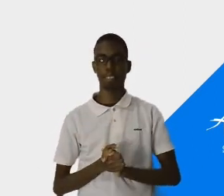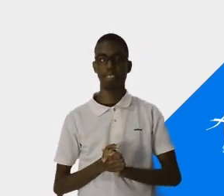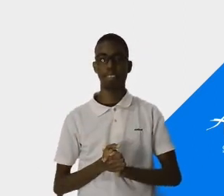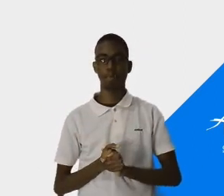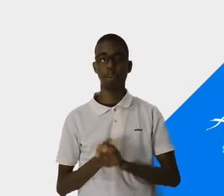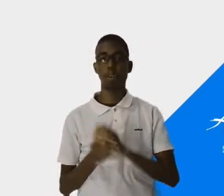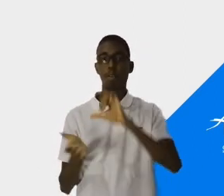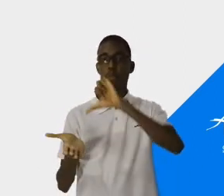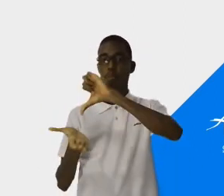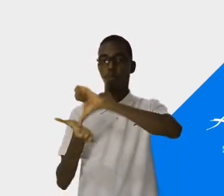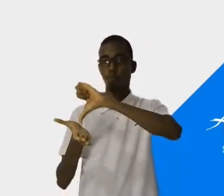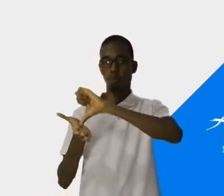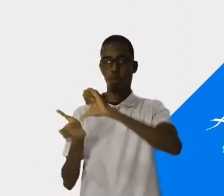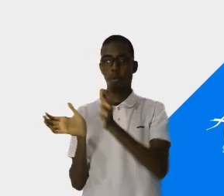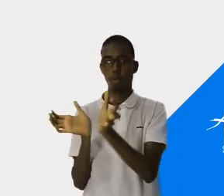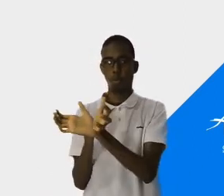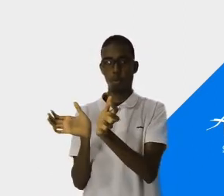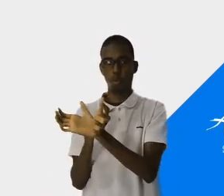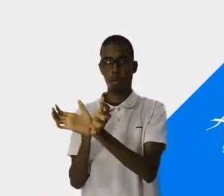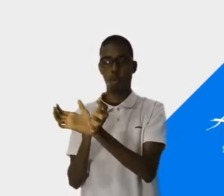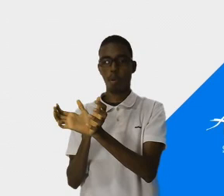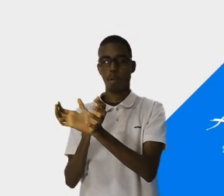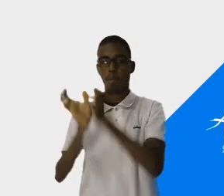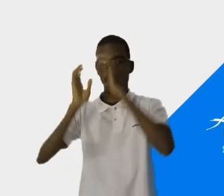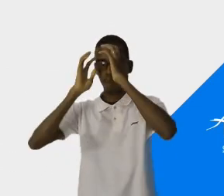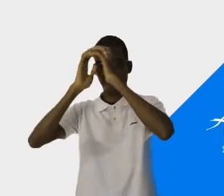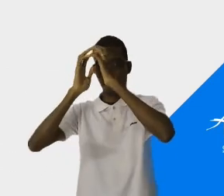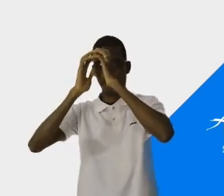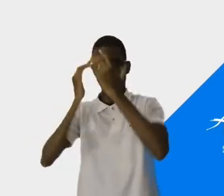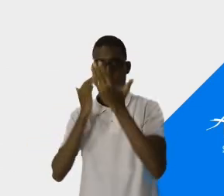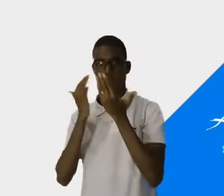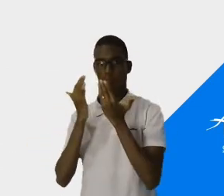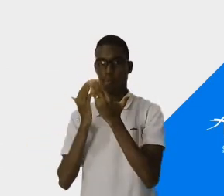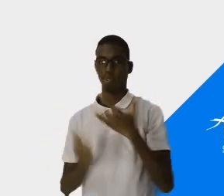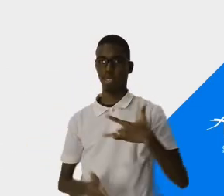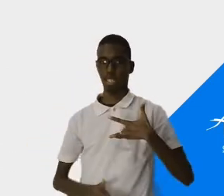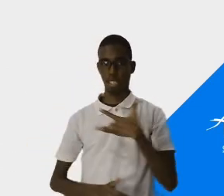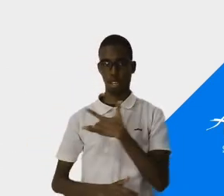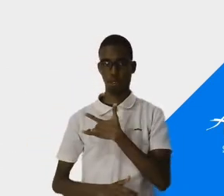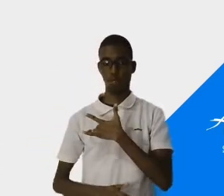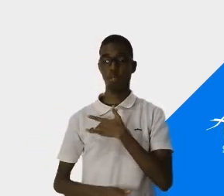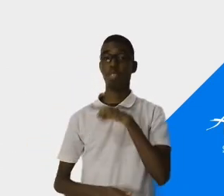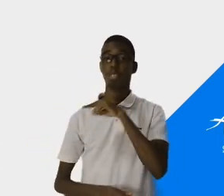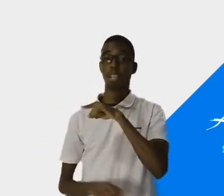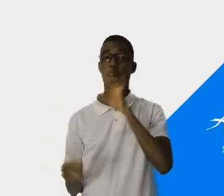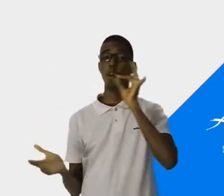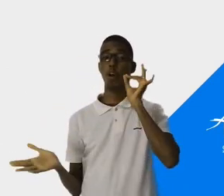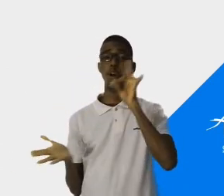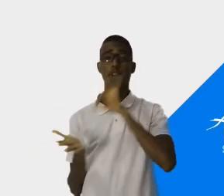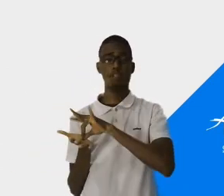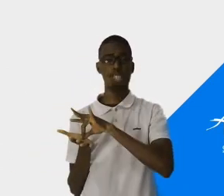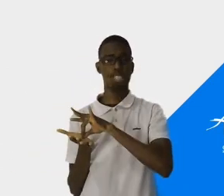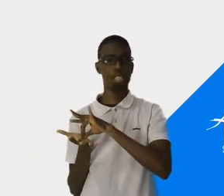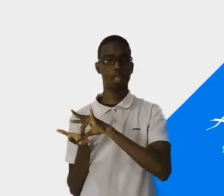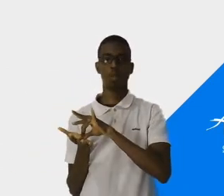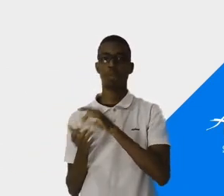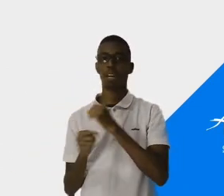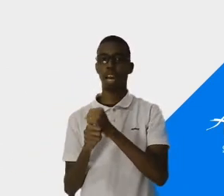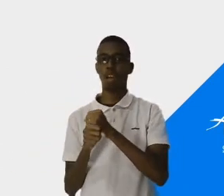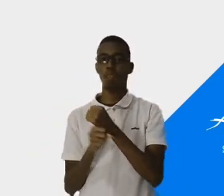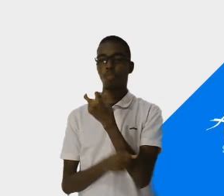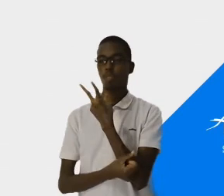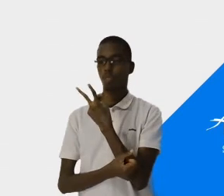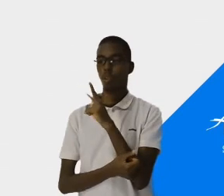Saúde do hospital que eu mencionei. Ele existe oficialmente desde 2013 e aqui tem